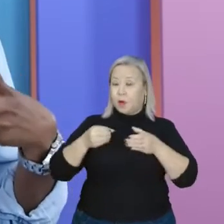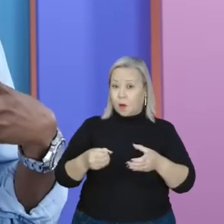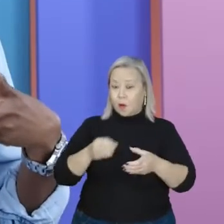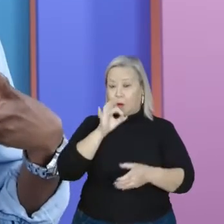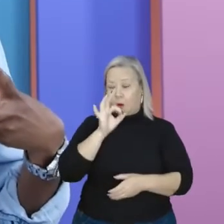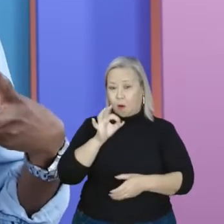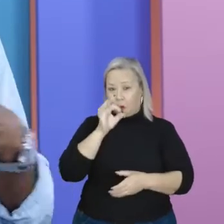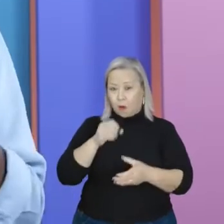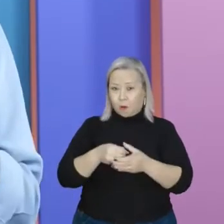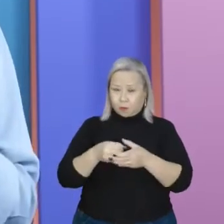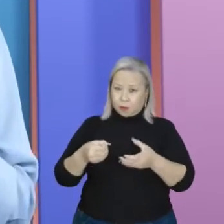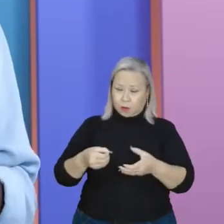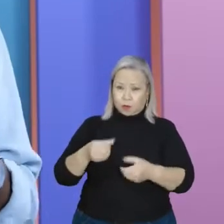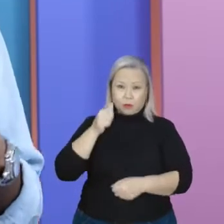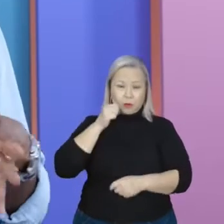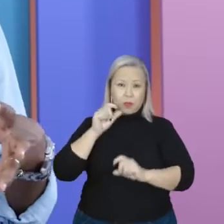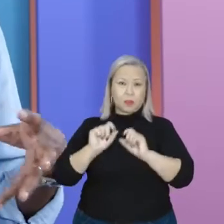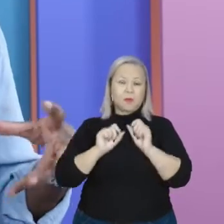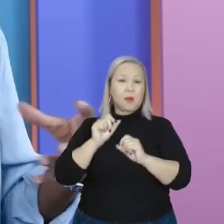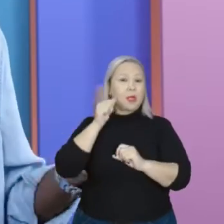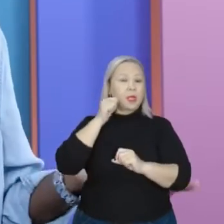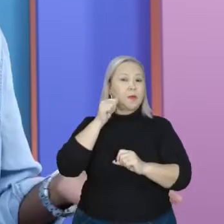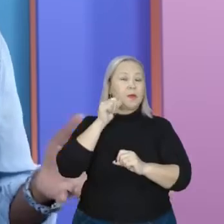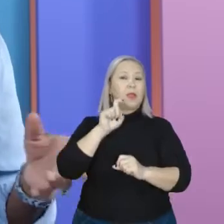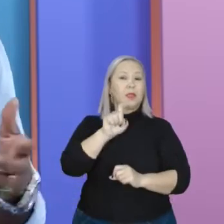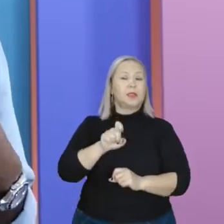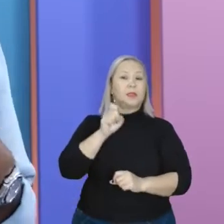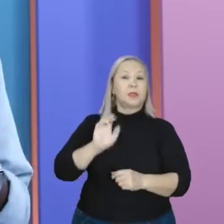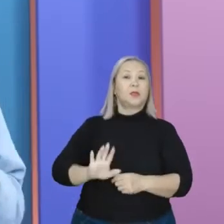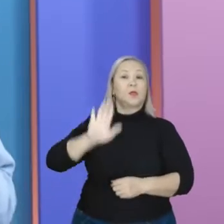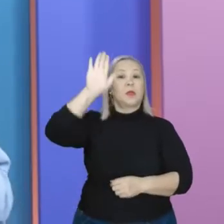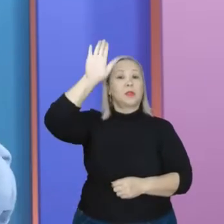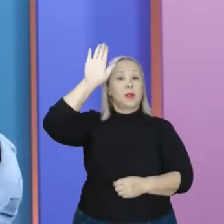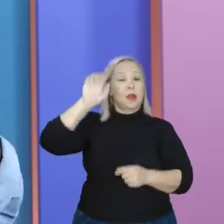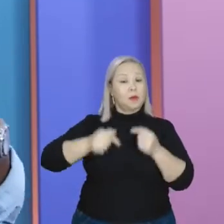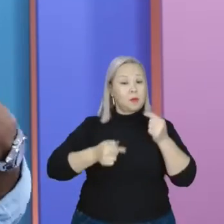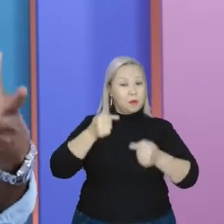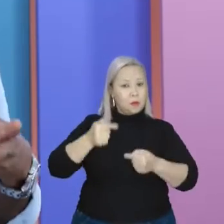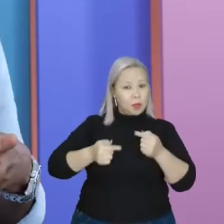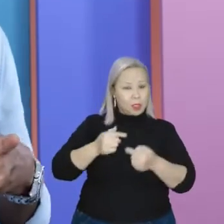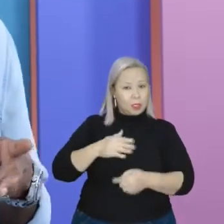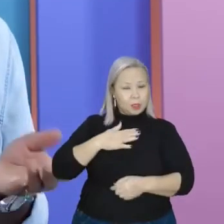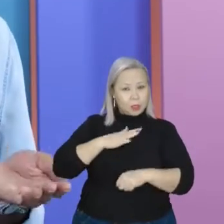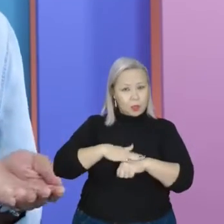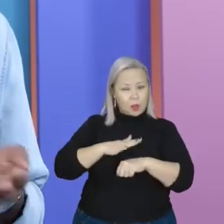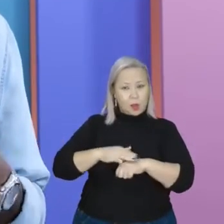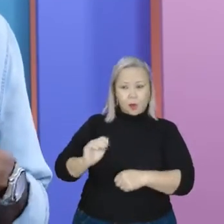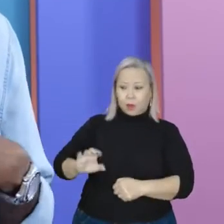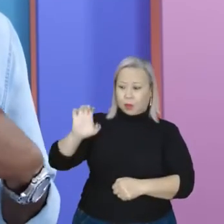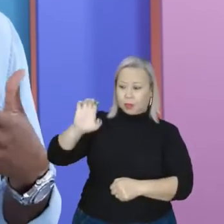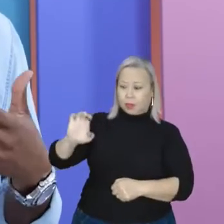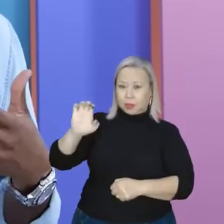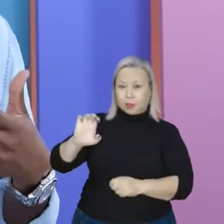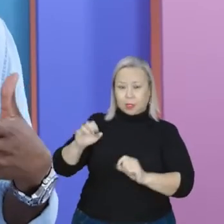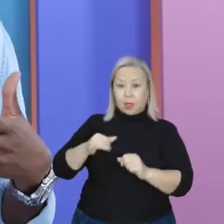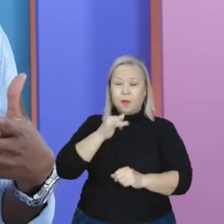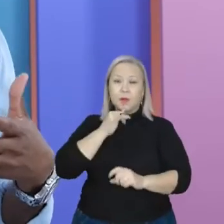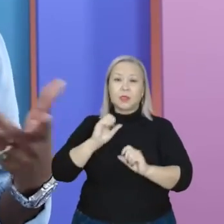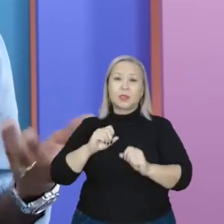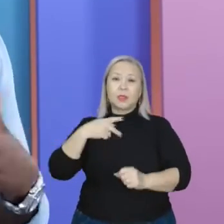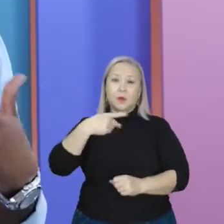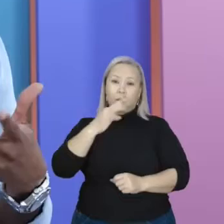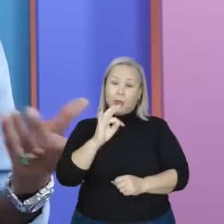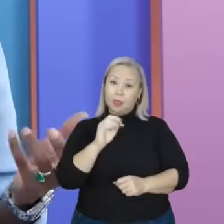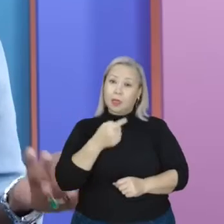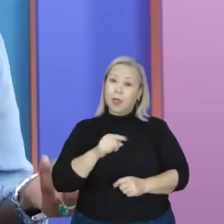né, para que mulheres sejam candidatas. No meu estado, por exemplo, o Partido dos Trabalhadores foi